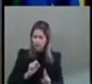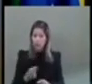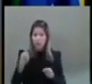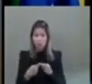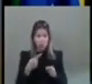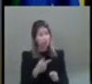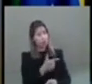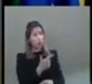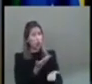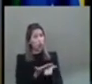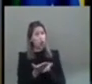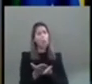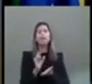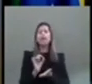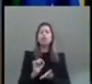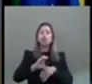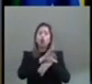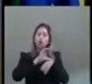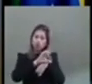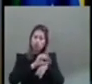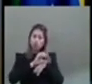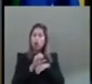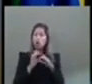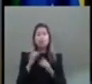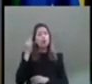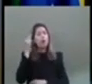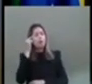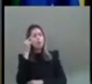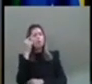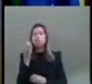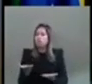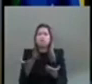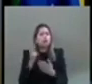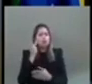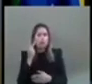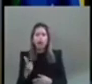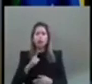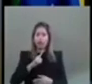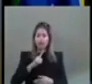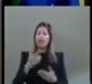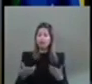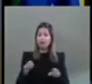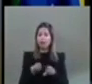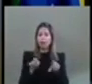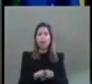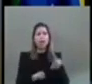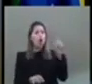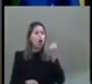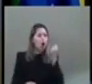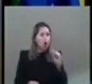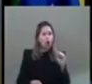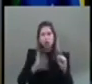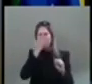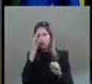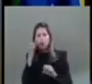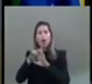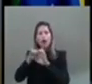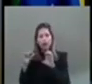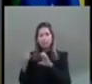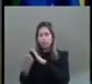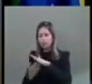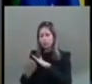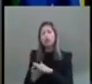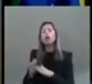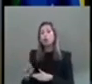do princípio constitucional do livro e pensamento e da livre e expressão praticado contra oito importantes empresários brasileiros que em caráter